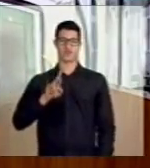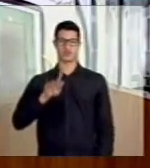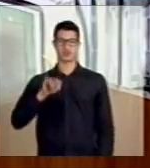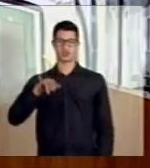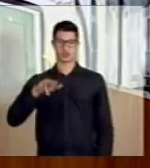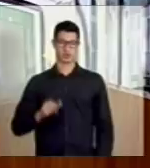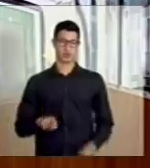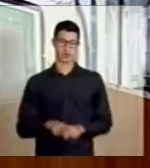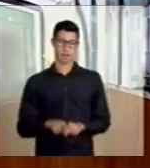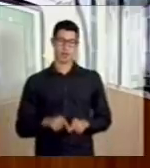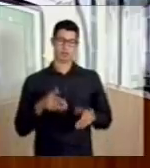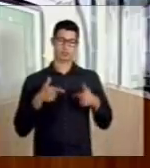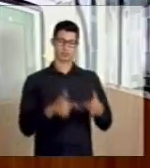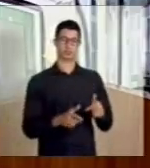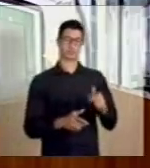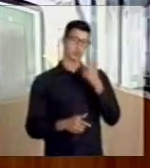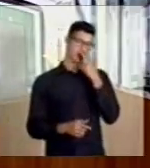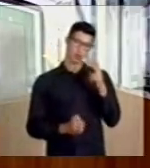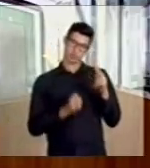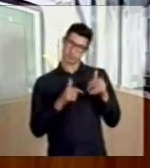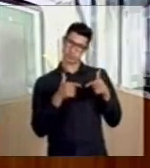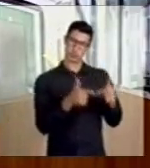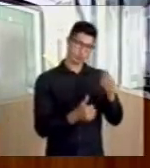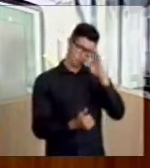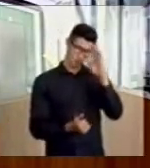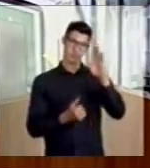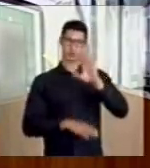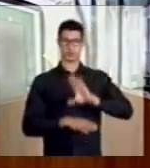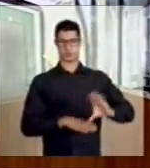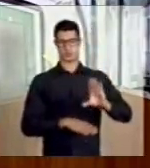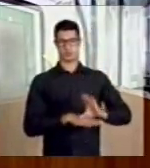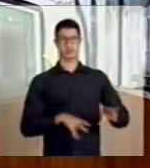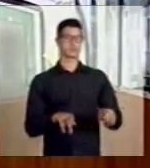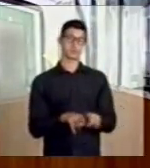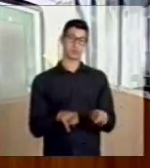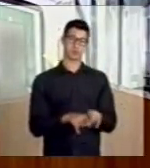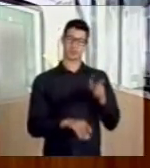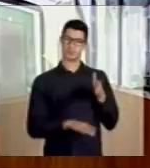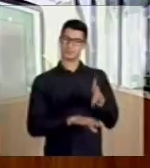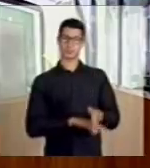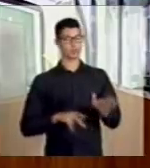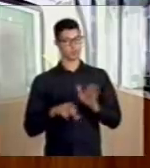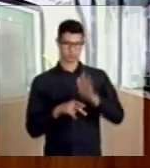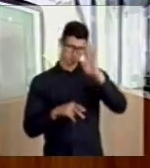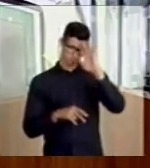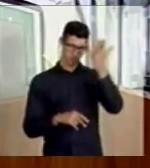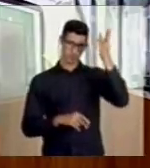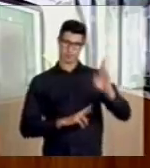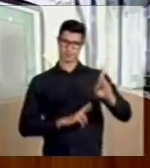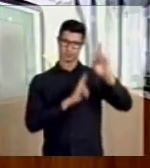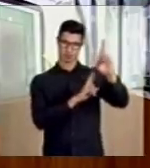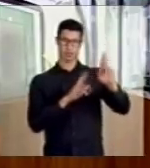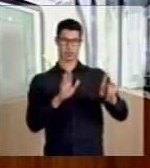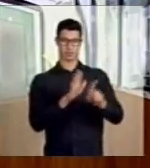A força normativa de que se acham impregnados os princípios constitucionais e a intervenção decisiva